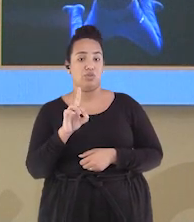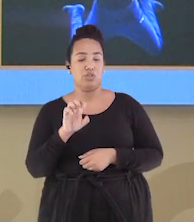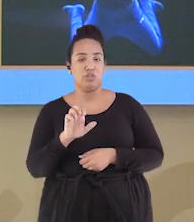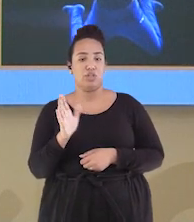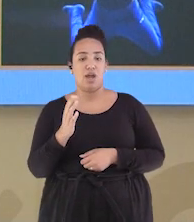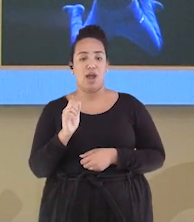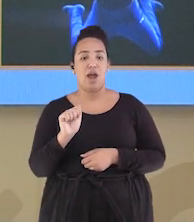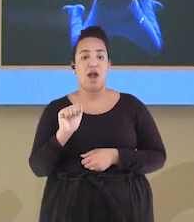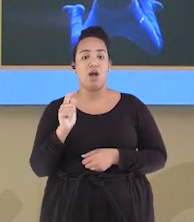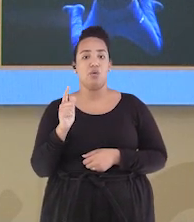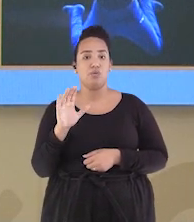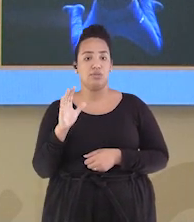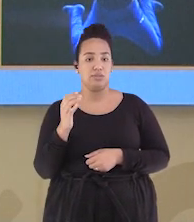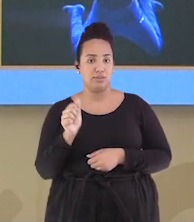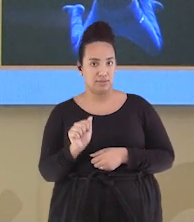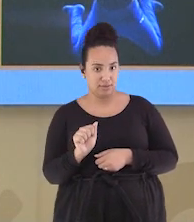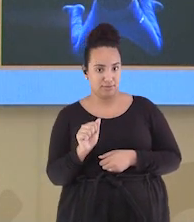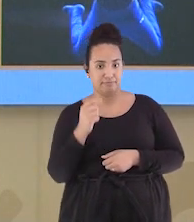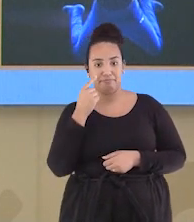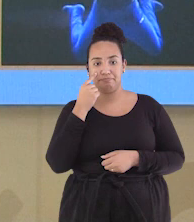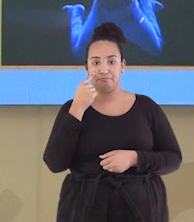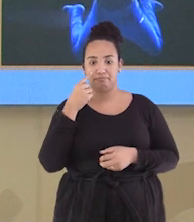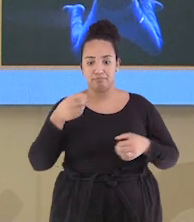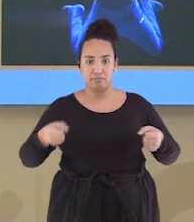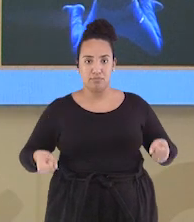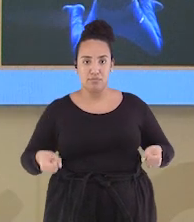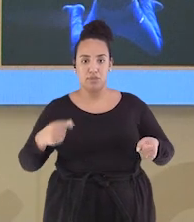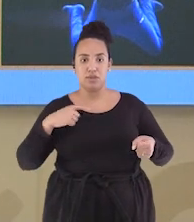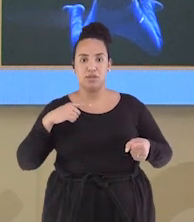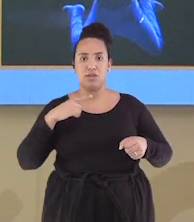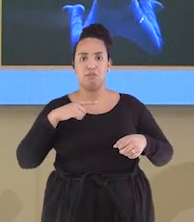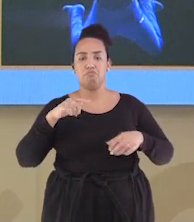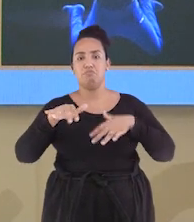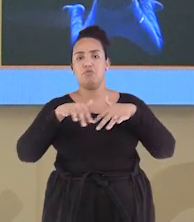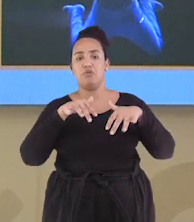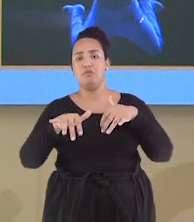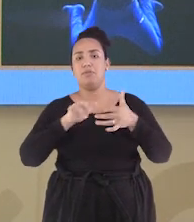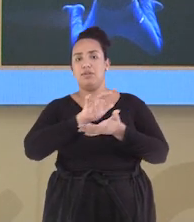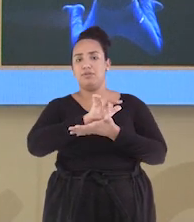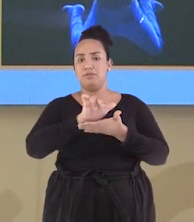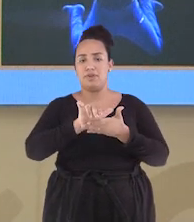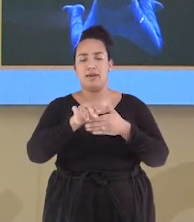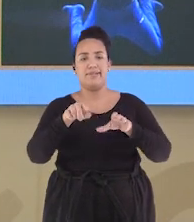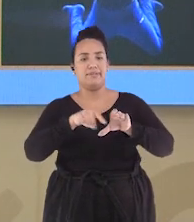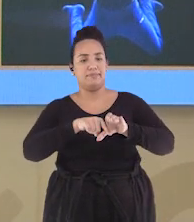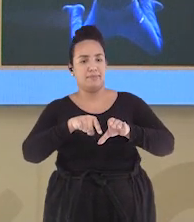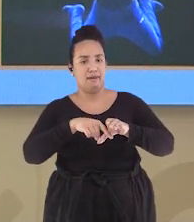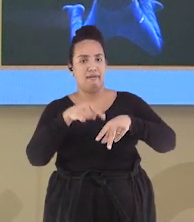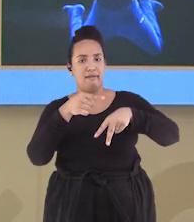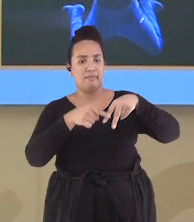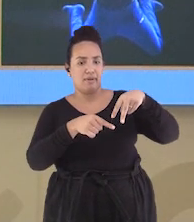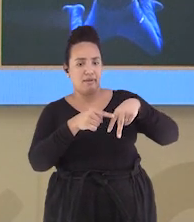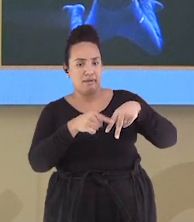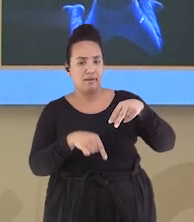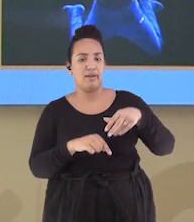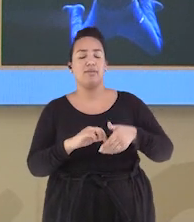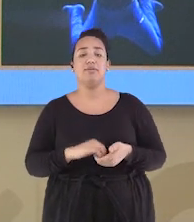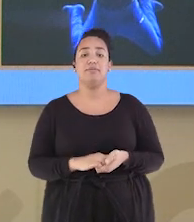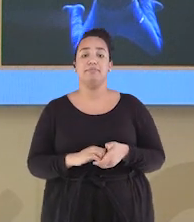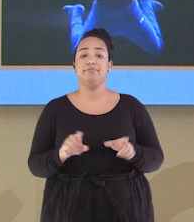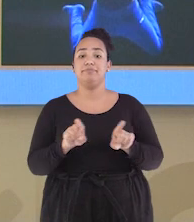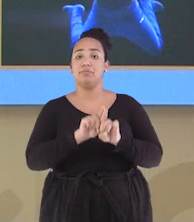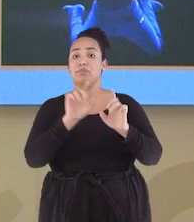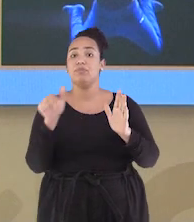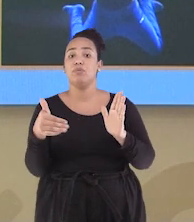trave com alças. São exigidos movimentos de troca de mão, tesoura, passagem com pernas, entre outros elementos. E